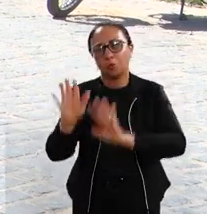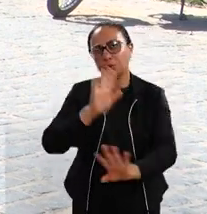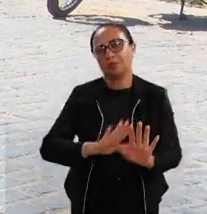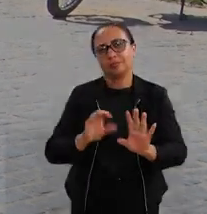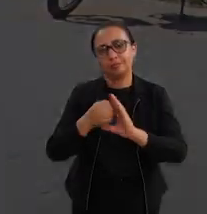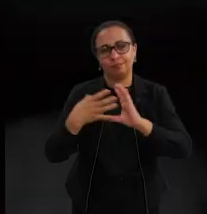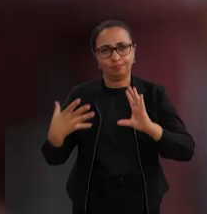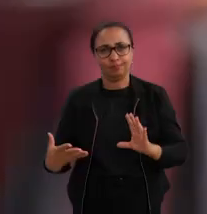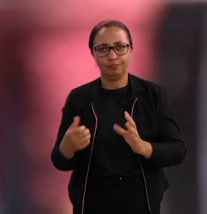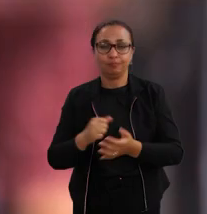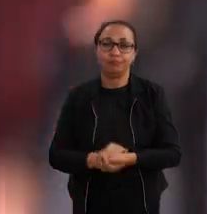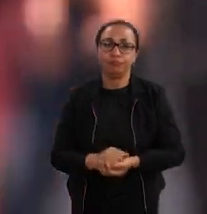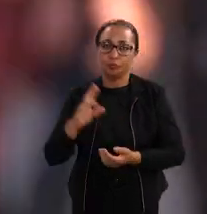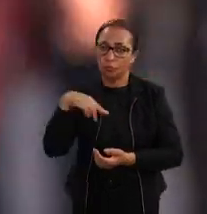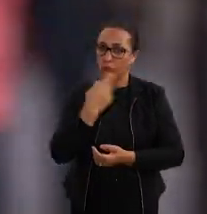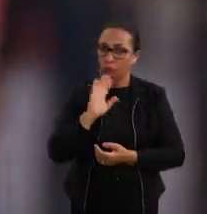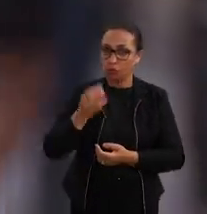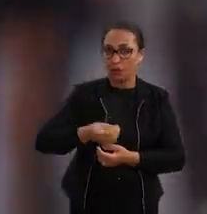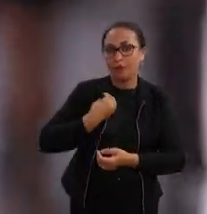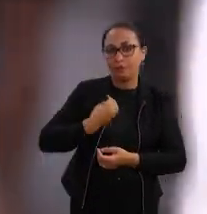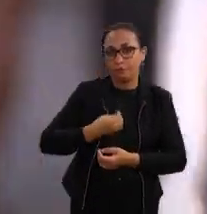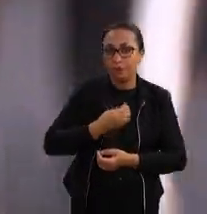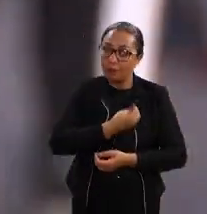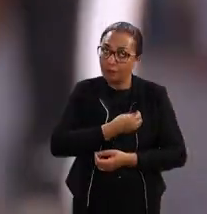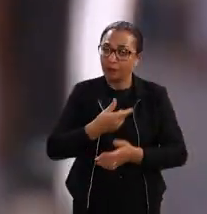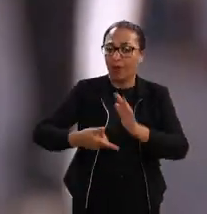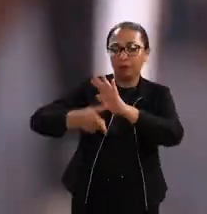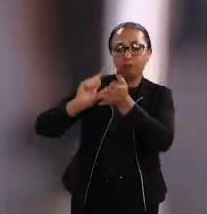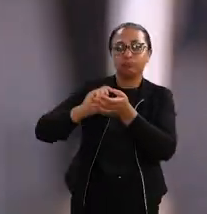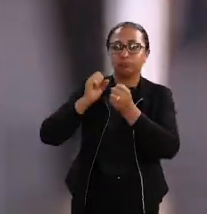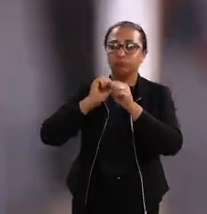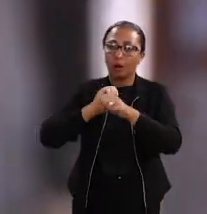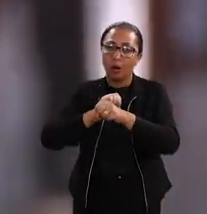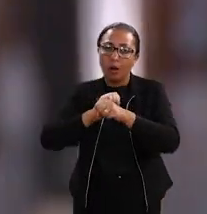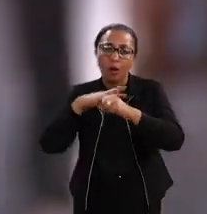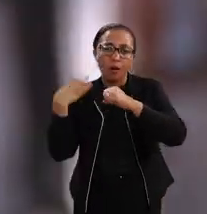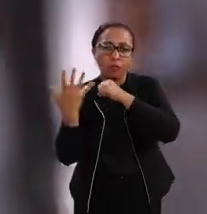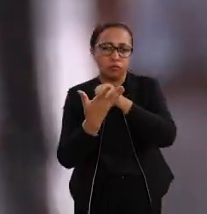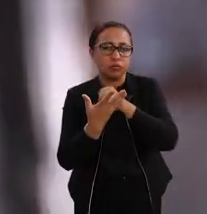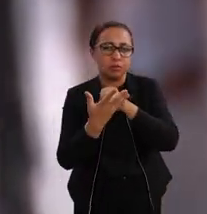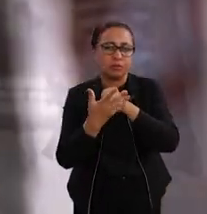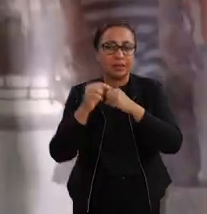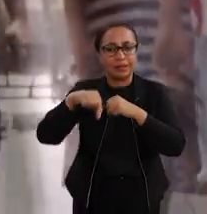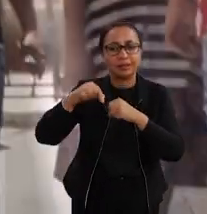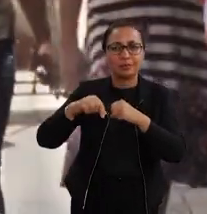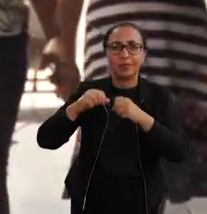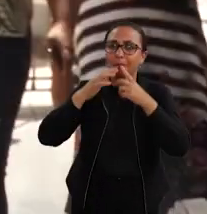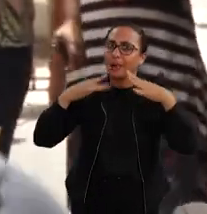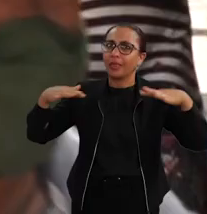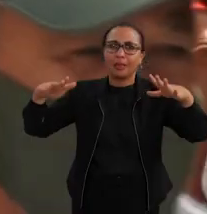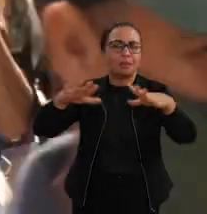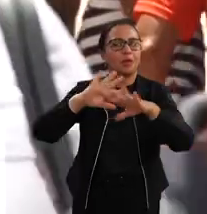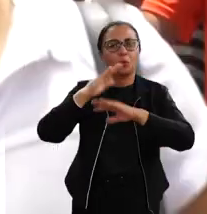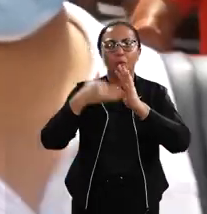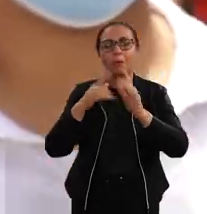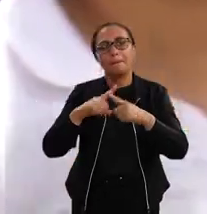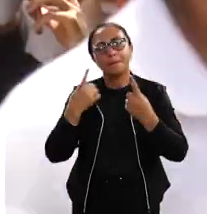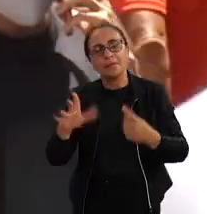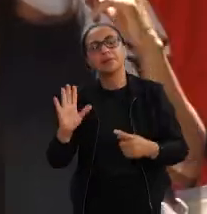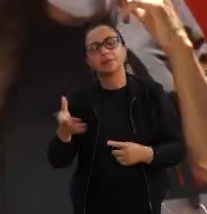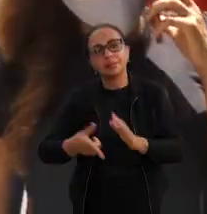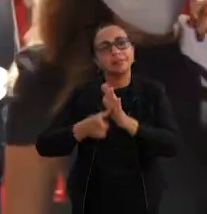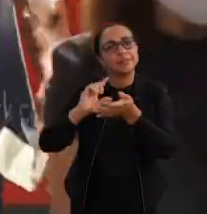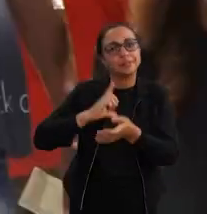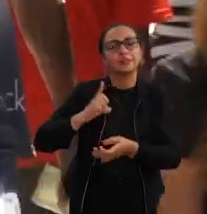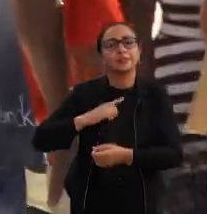esses aspectos aí. Nós já convivíamos com o coronavírus, esse que foi um mutante que causou essa pandemia toda, mas uma coisa mais importante